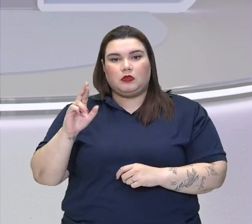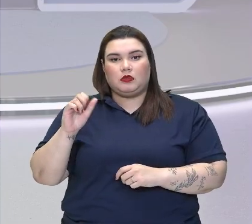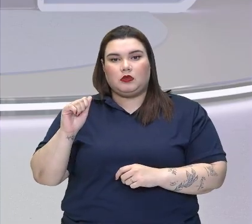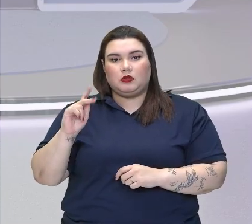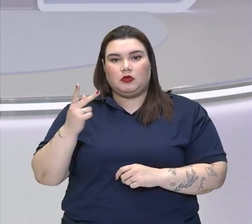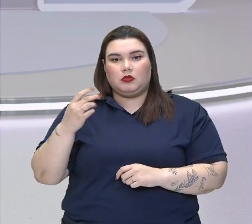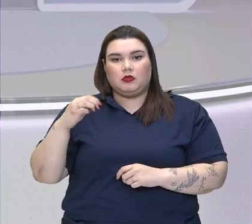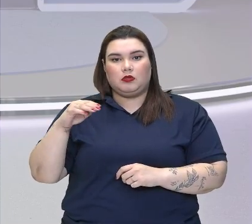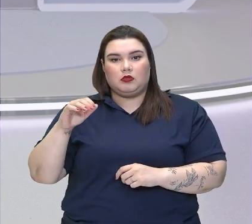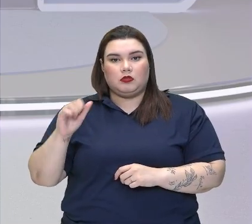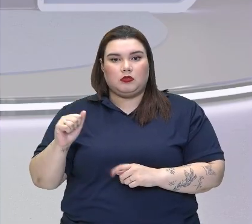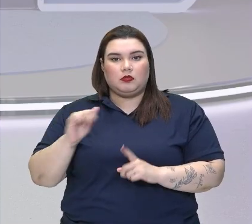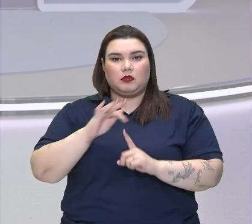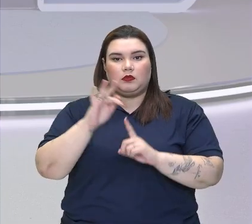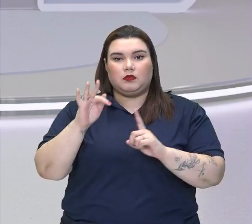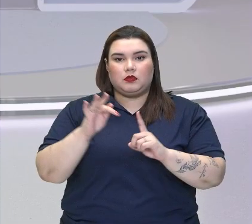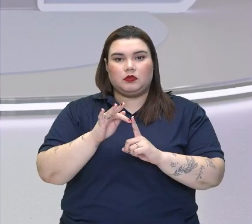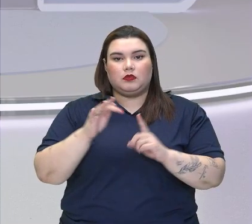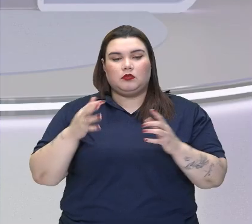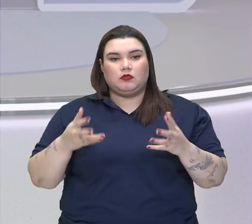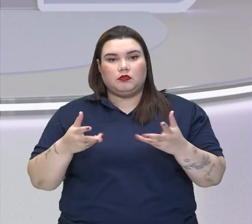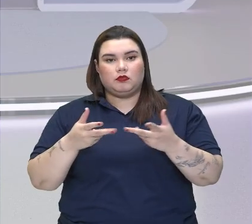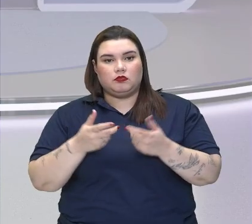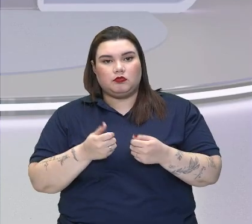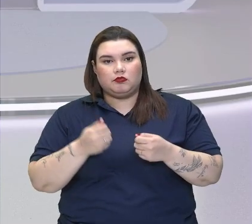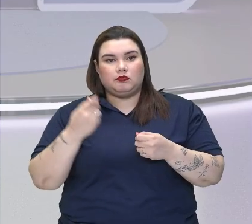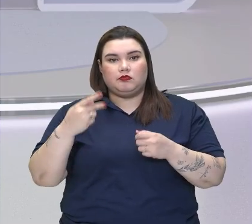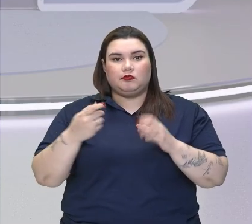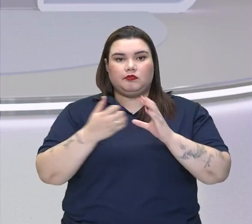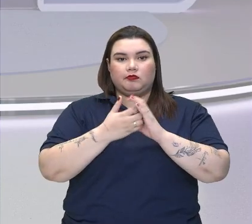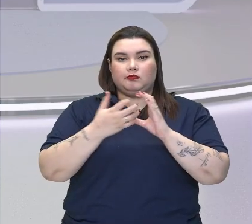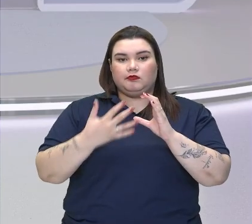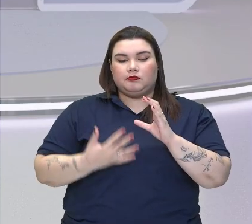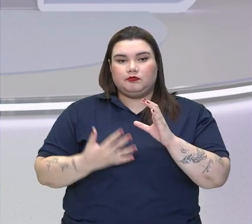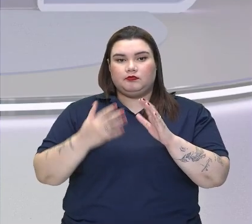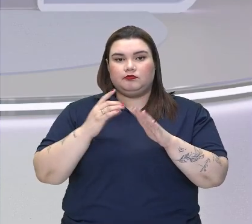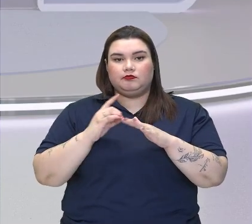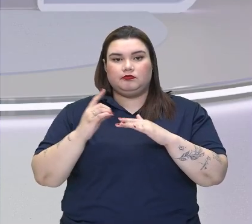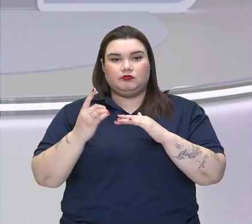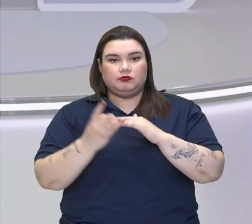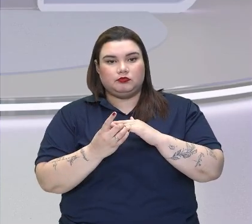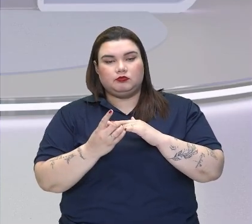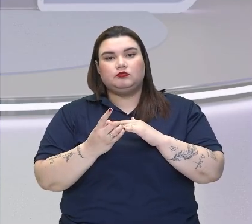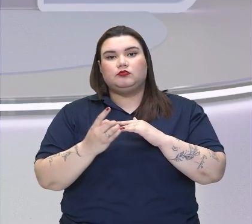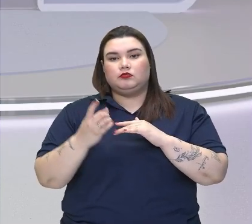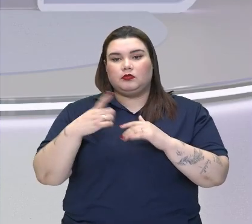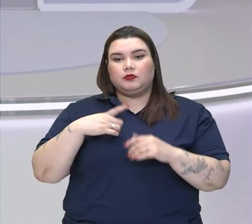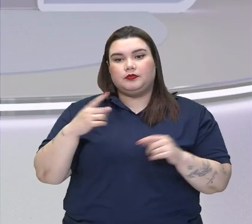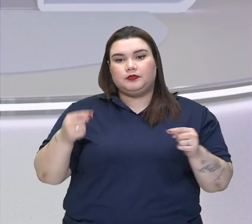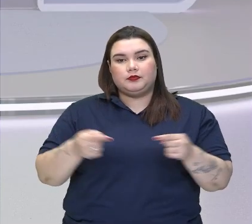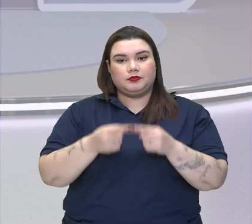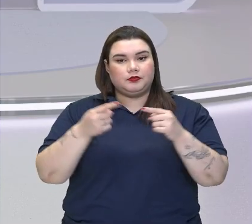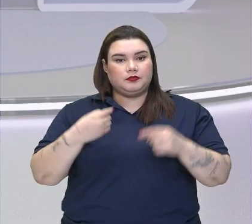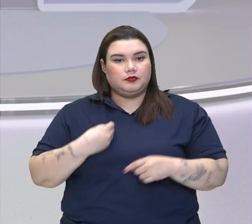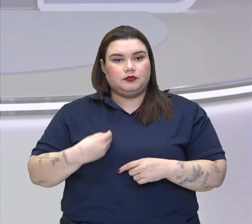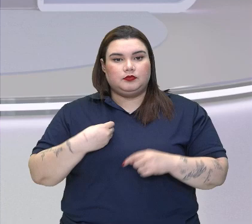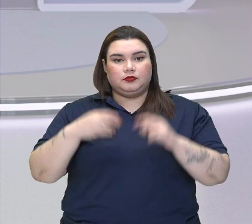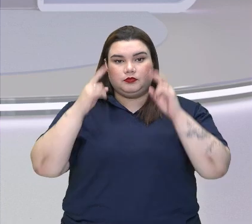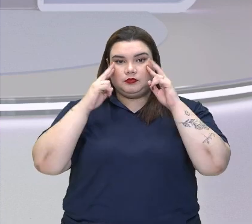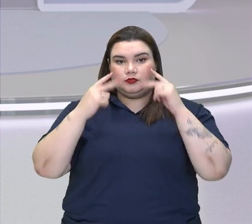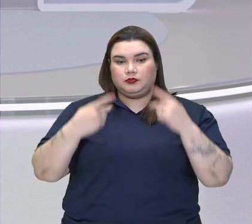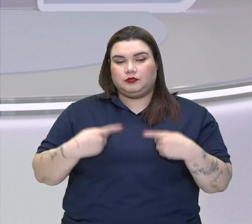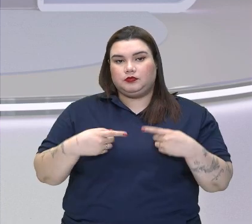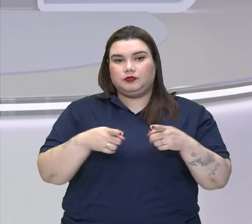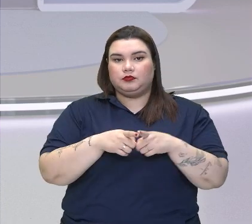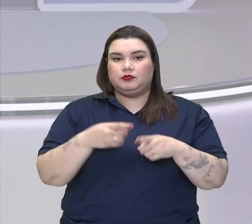suas funções, em suas qualidades, em seus atributos divinos, é baseada a vida humana, a vida do